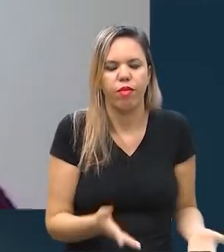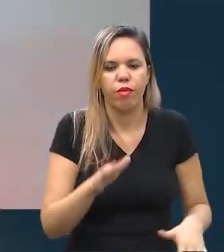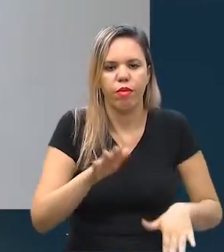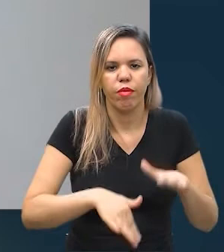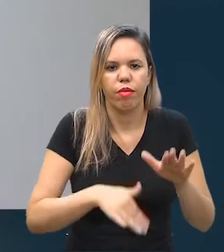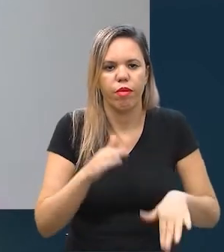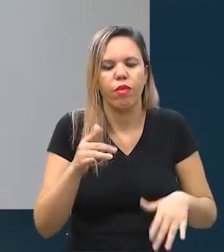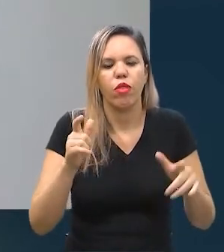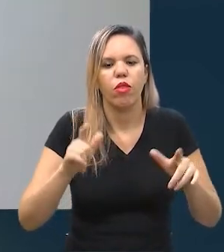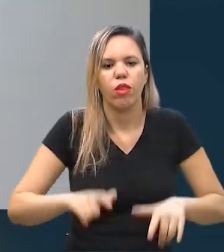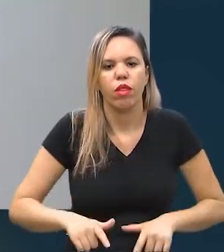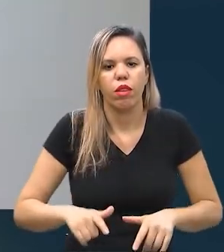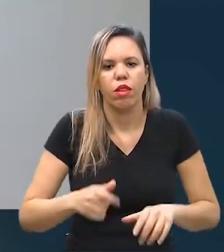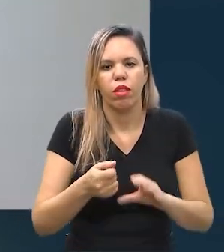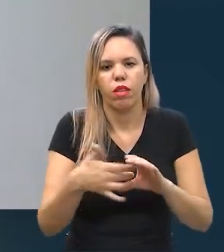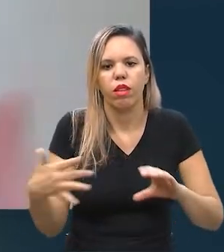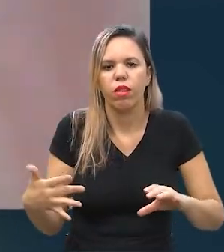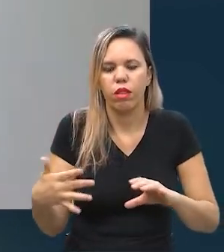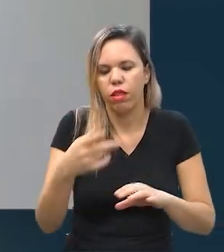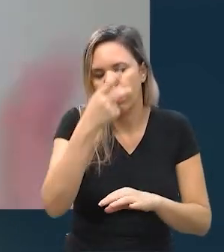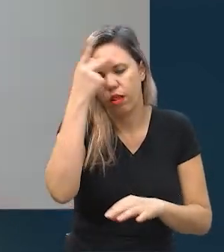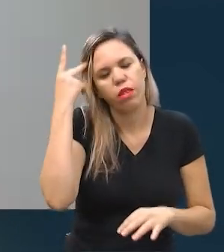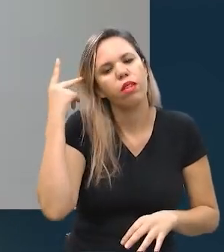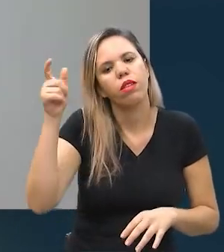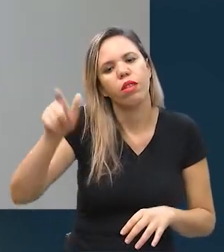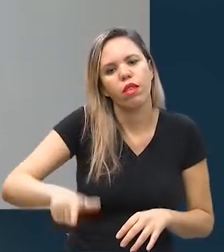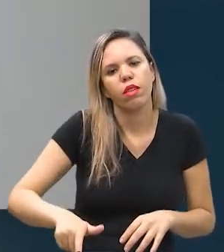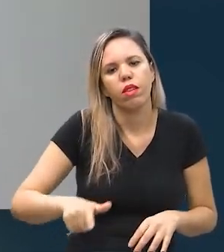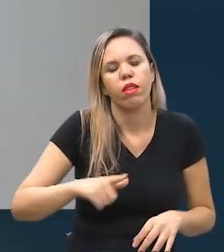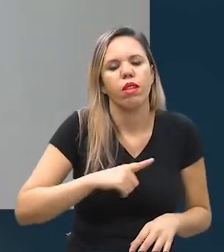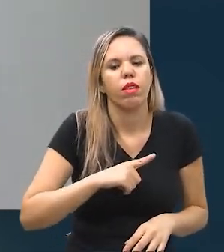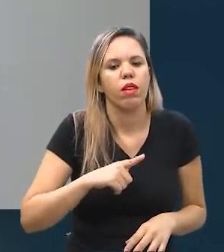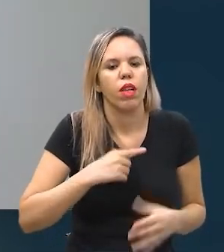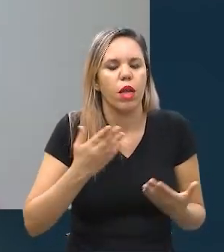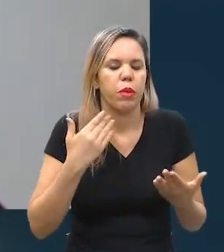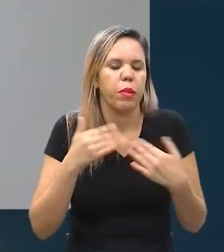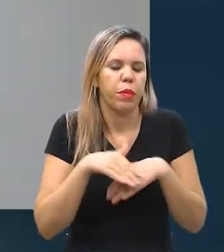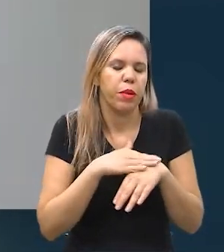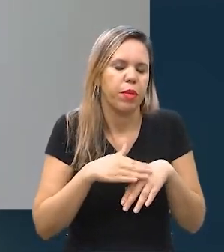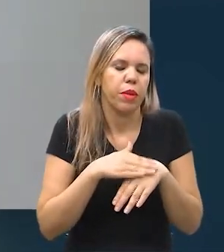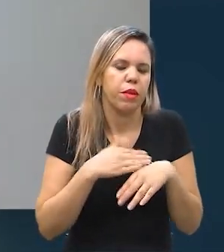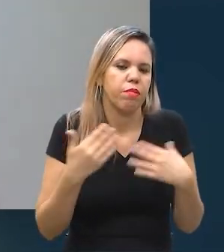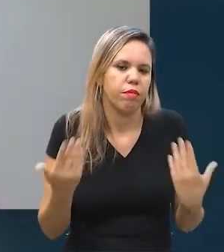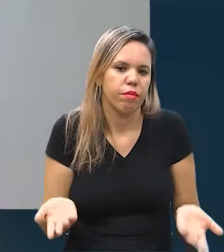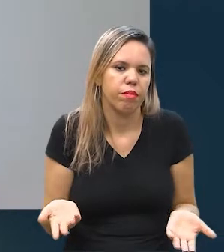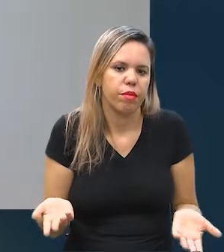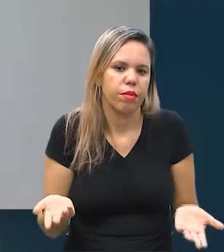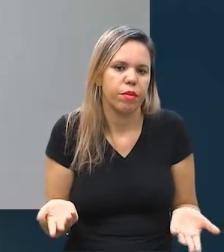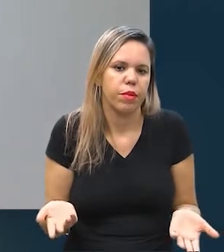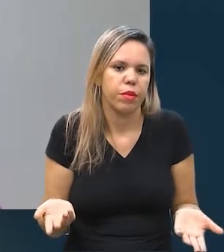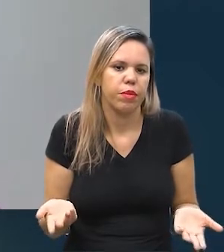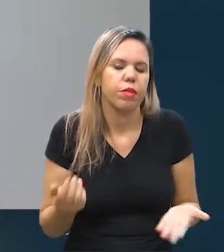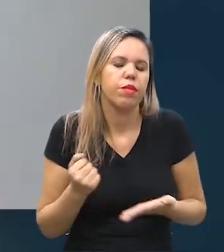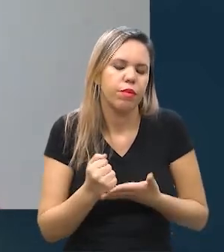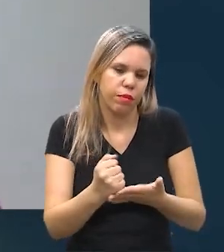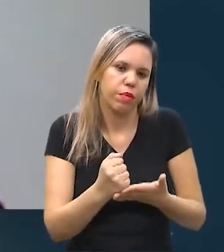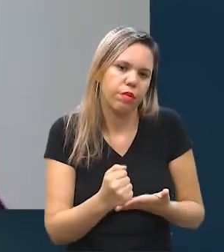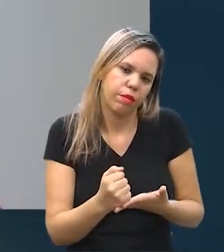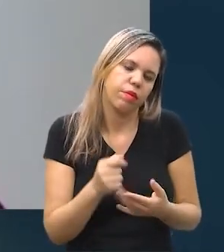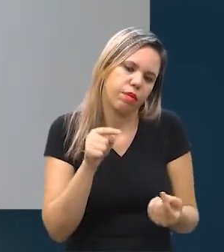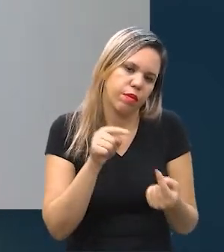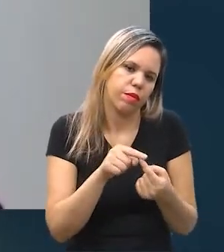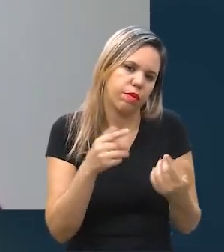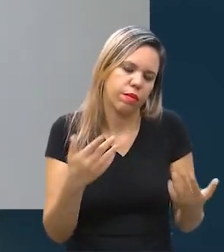depende muito de onde ele está, da característica daquela persona que ele está, conversando, né? Enfim. Então, a gente auxilia